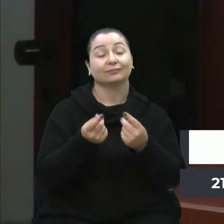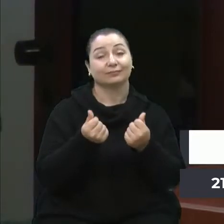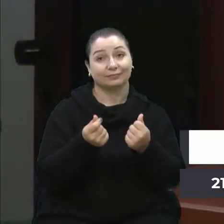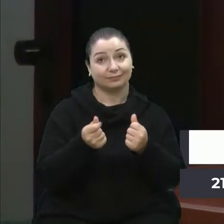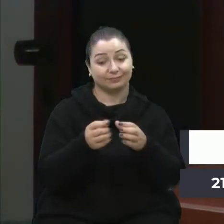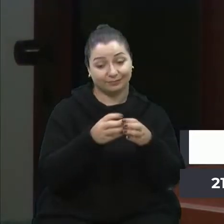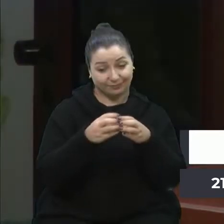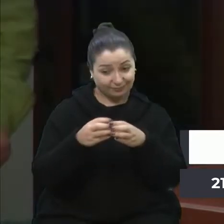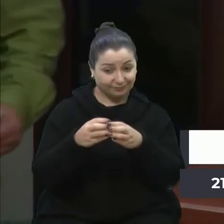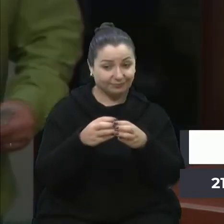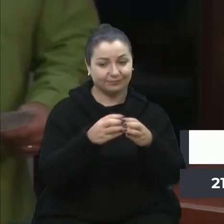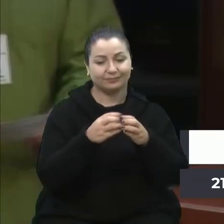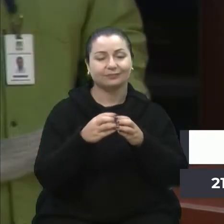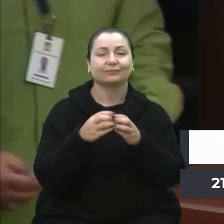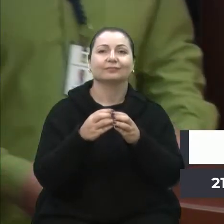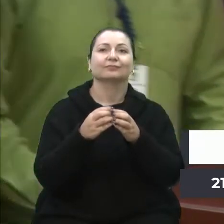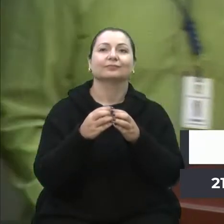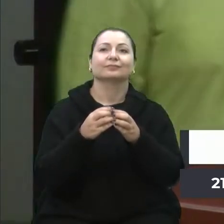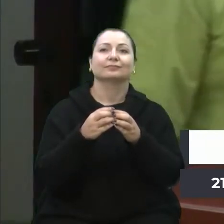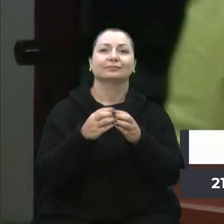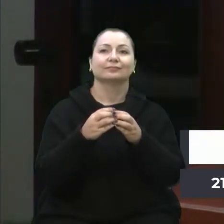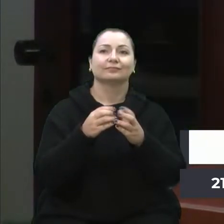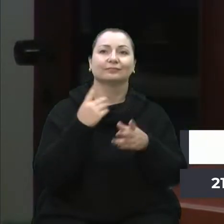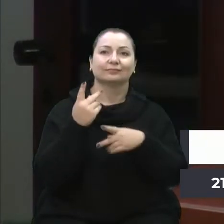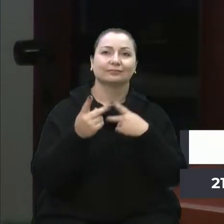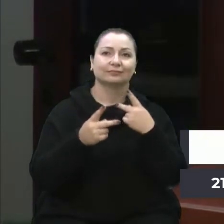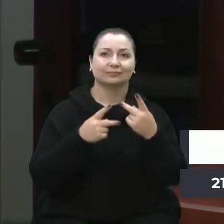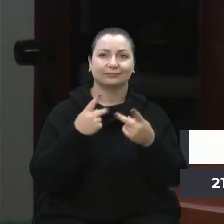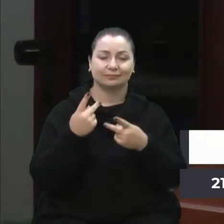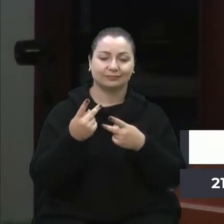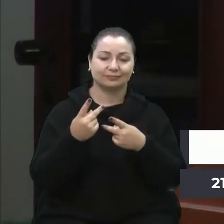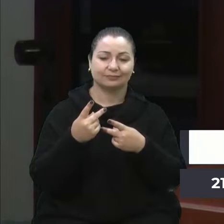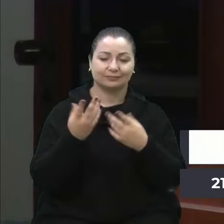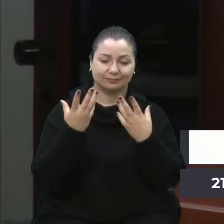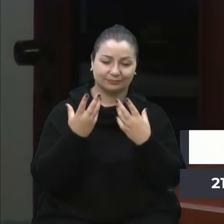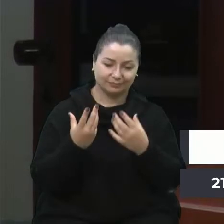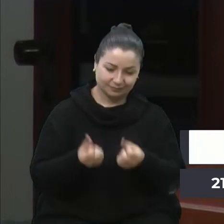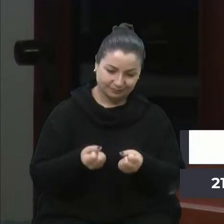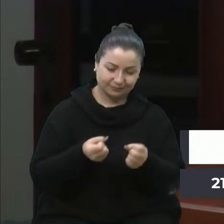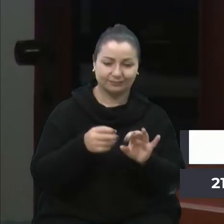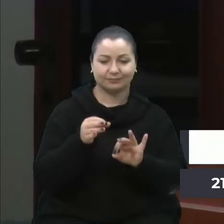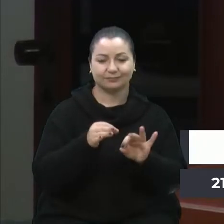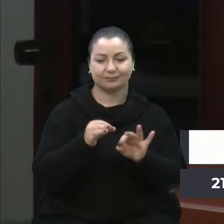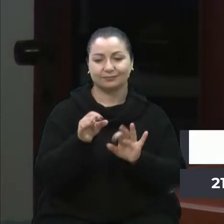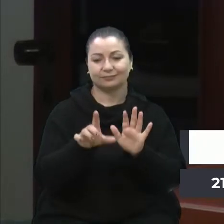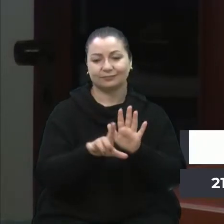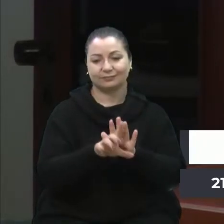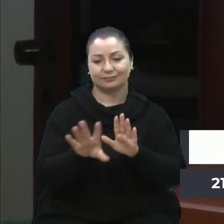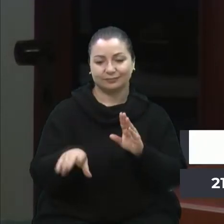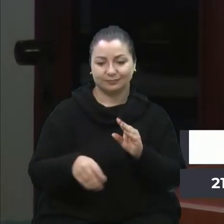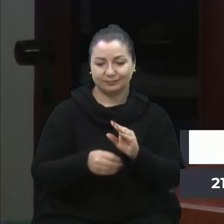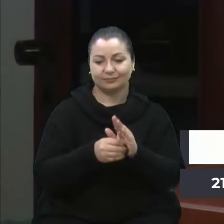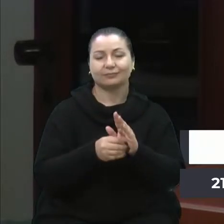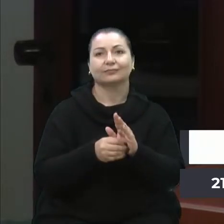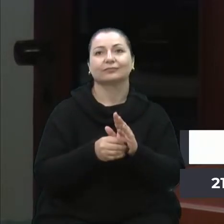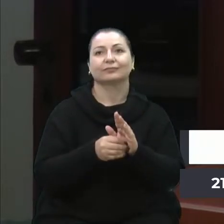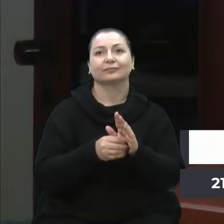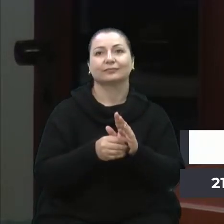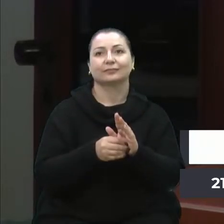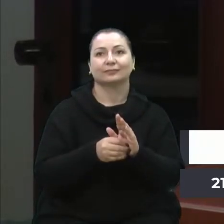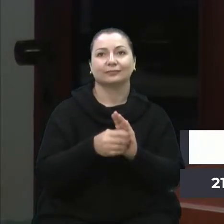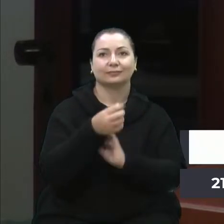integrantes, manifesta-se no viés conclusivo com opino favorável ao projeto de lei complementar número